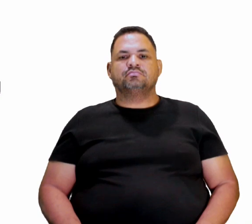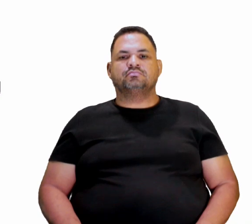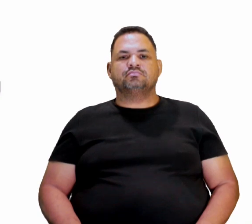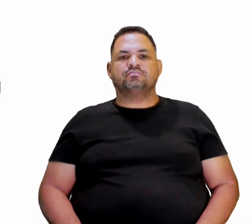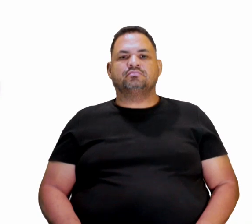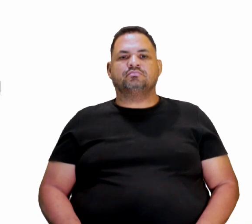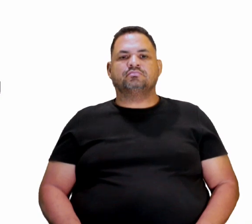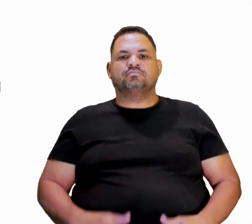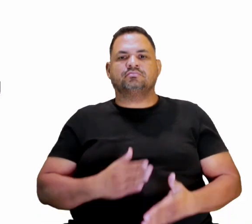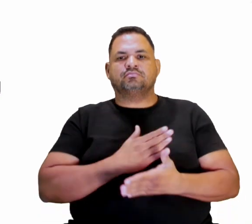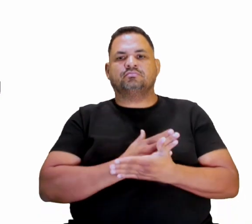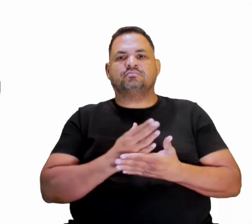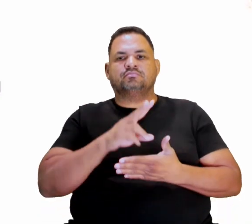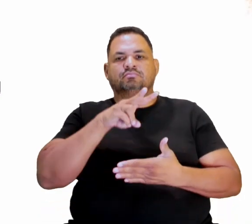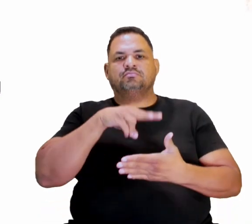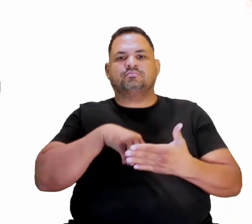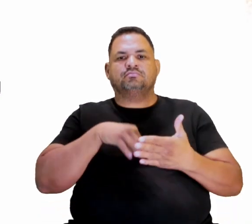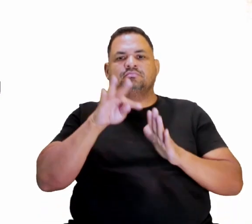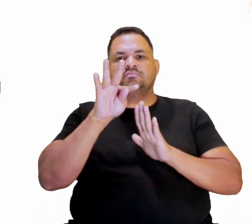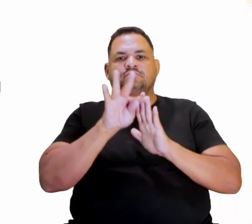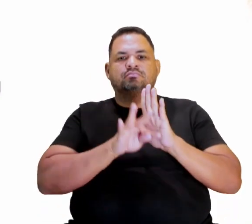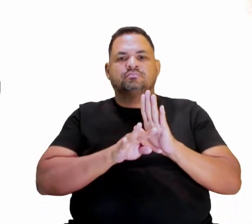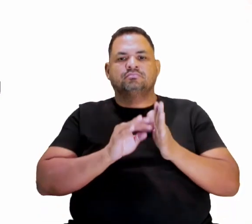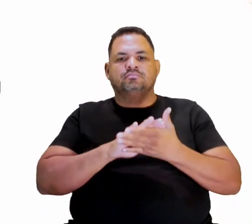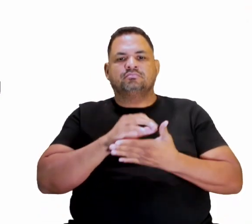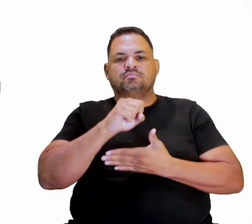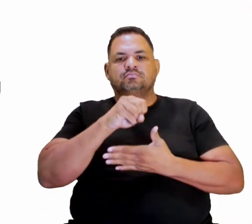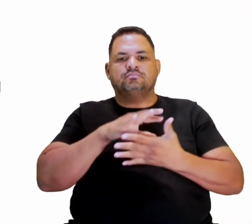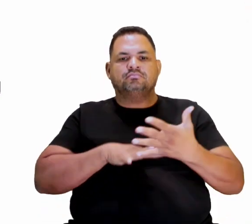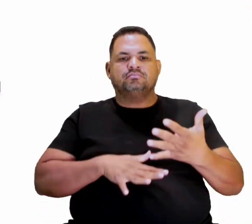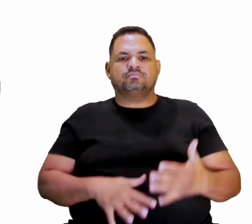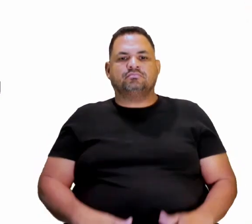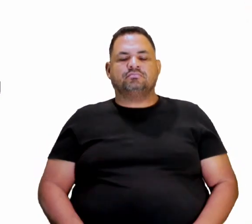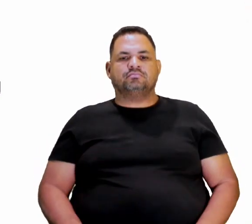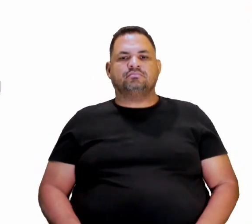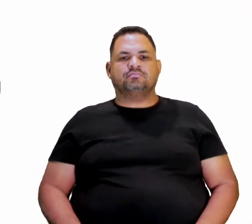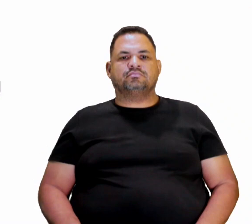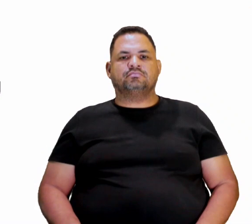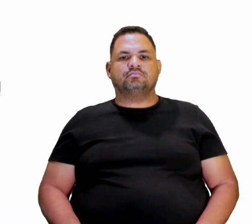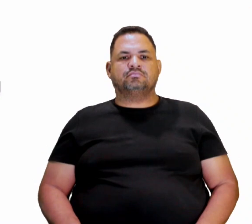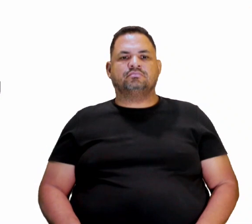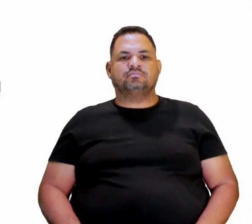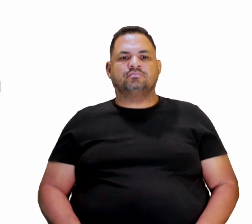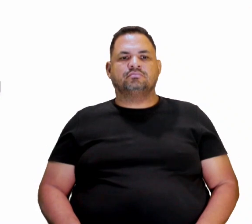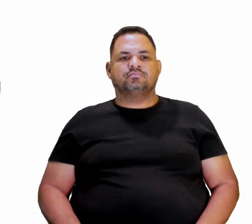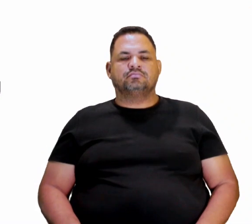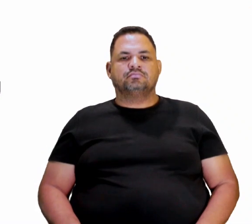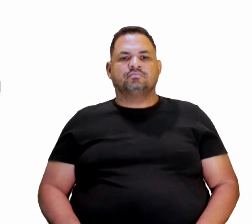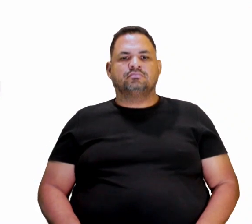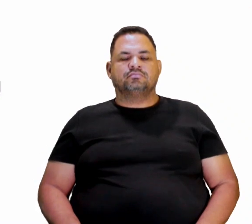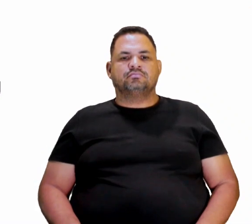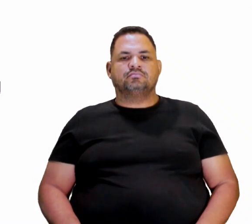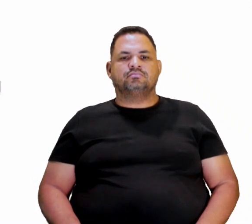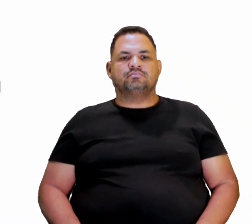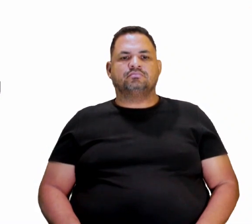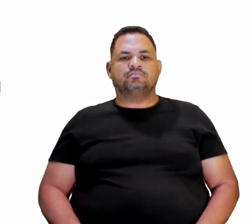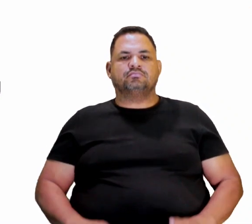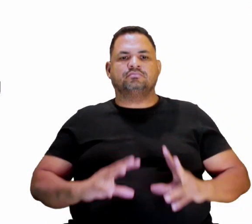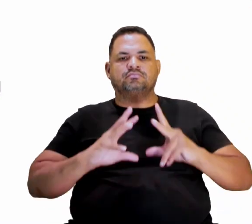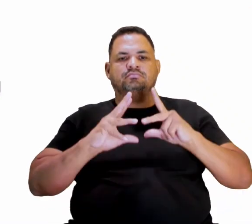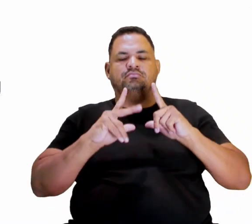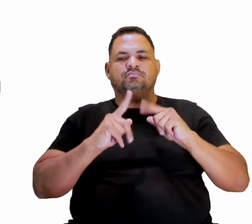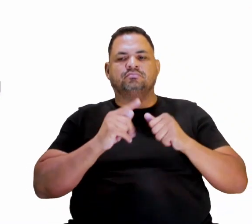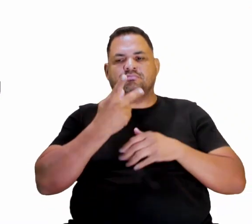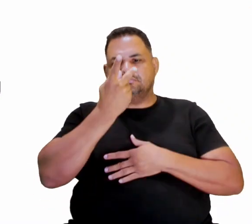to travel. Vou começar a ler o texto para depois ler a alternativa, porque o tempo está curto, tá? Everybody should travel, ou seja,